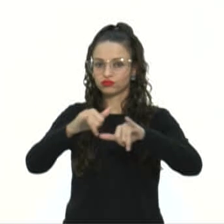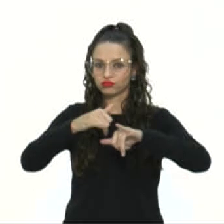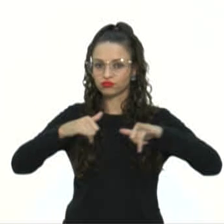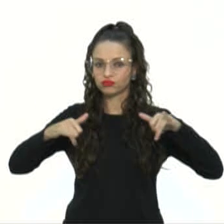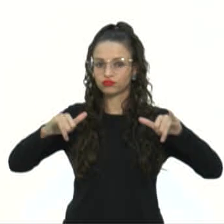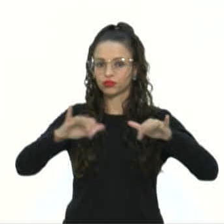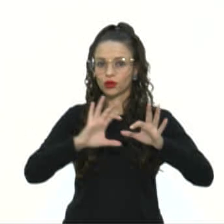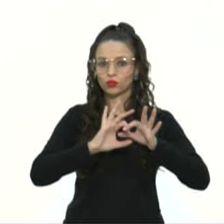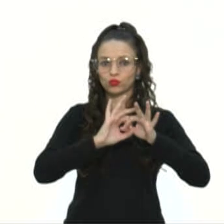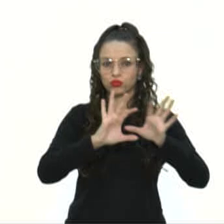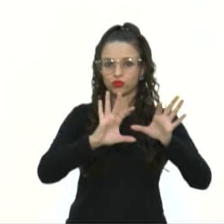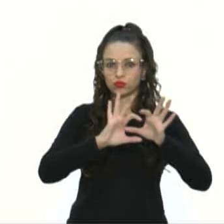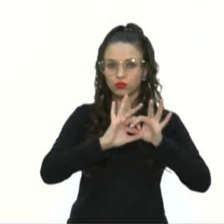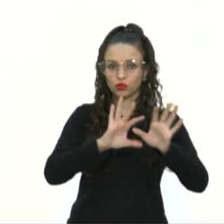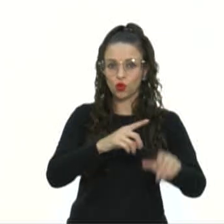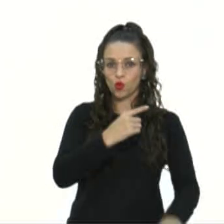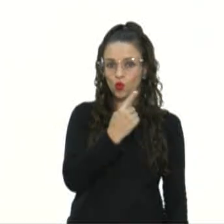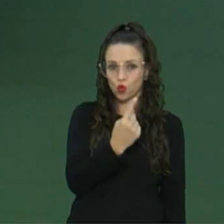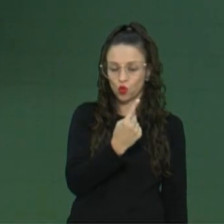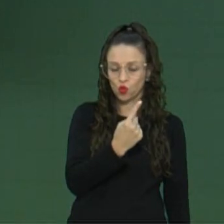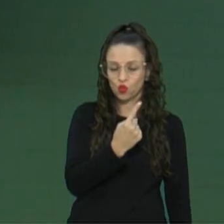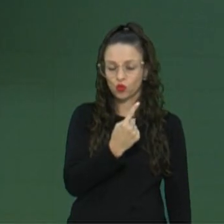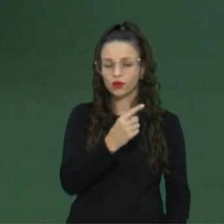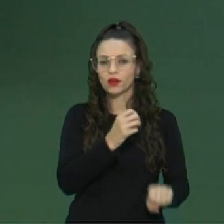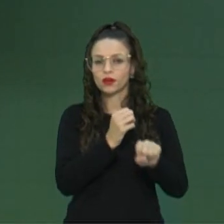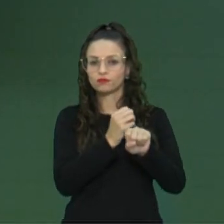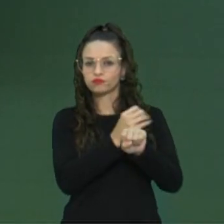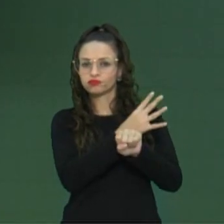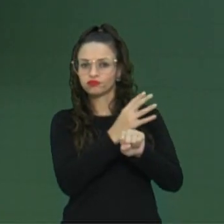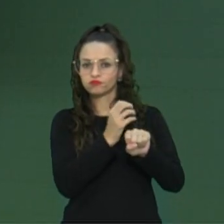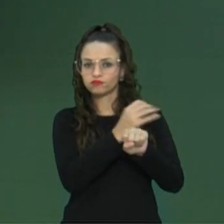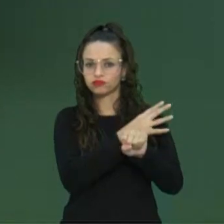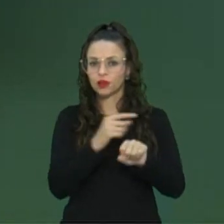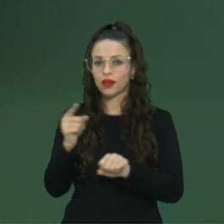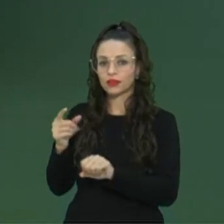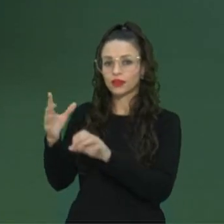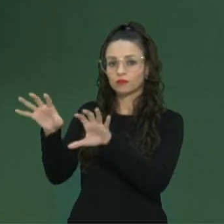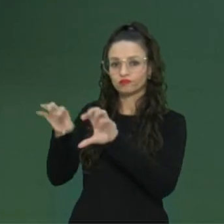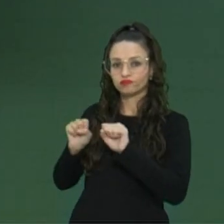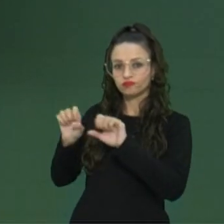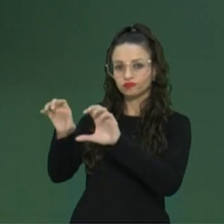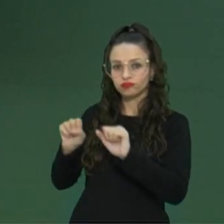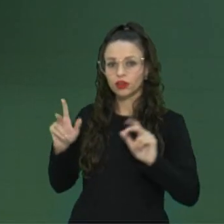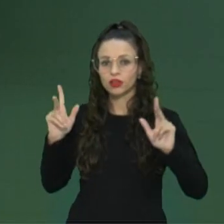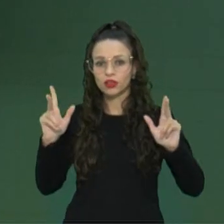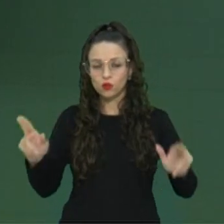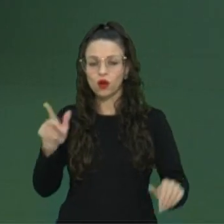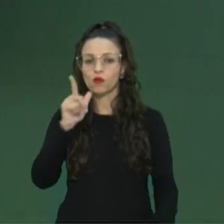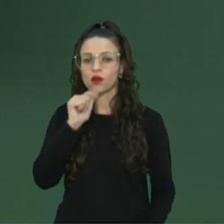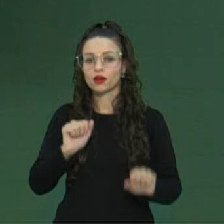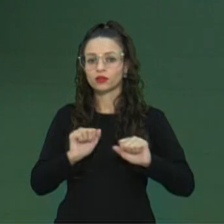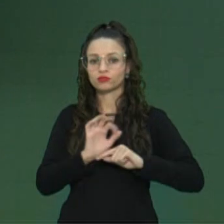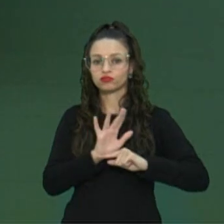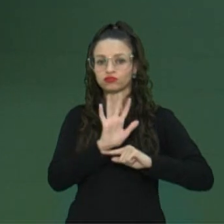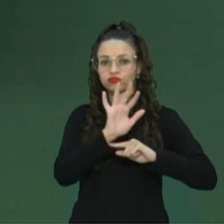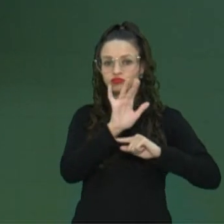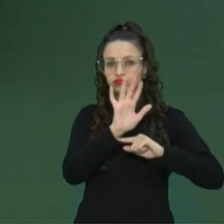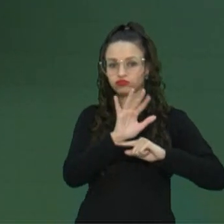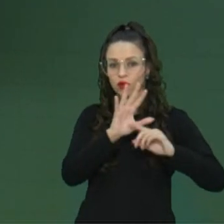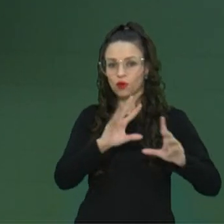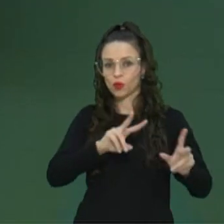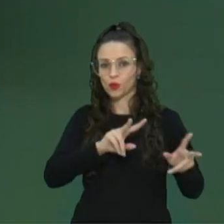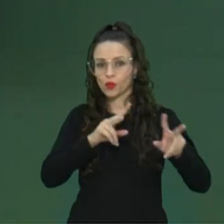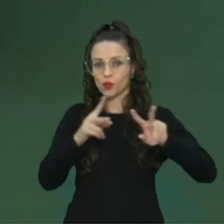à quantidade absorvida em 2. Então, a gente está olhando esse processo aqui. Vapor de água para virar água líquida libera